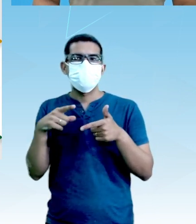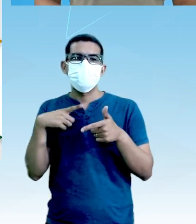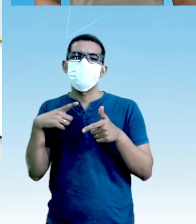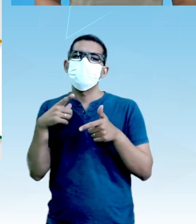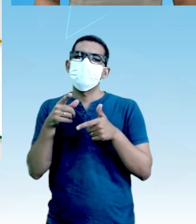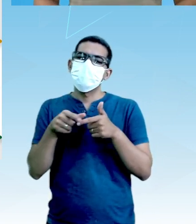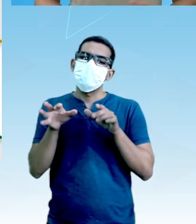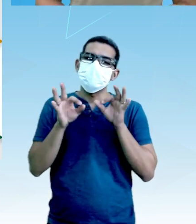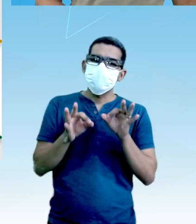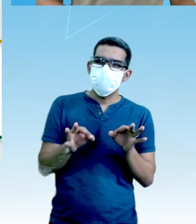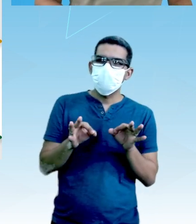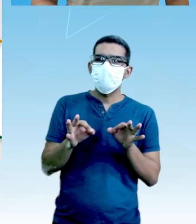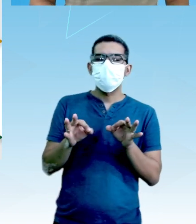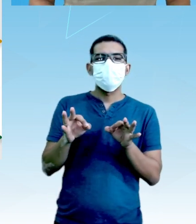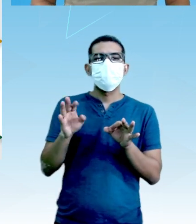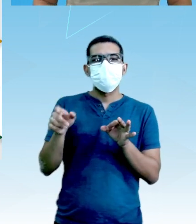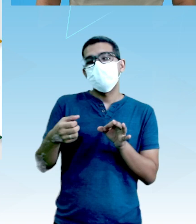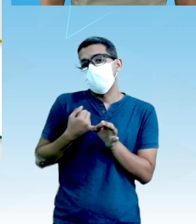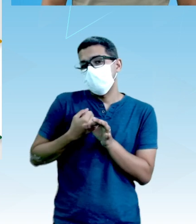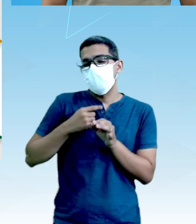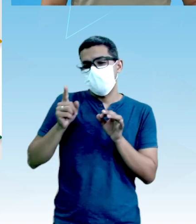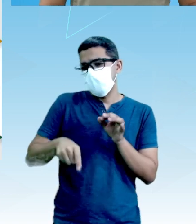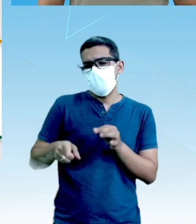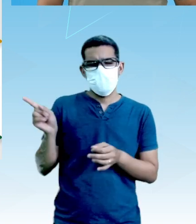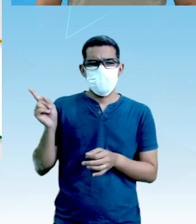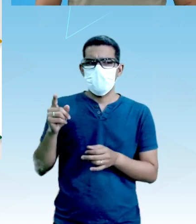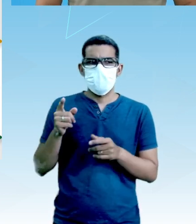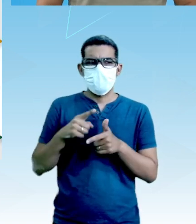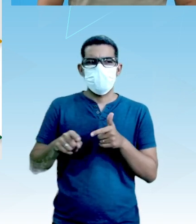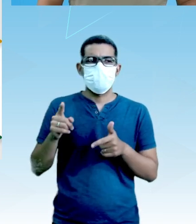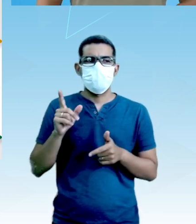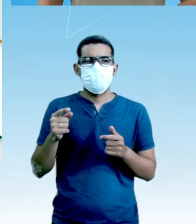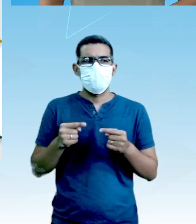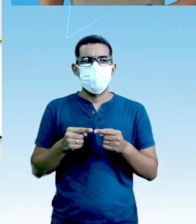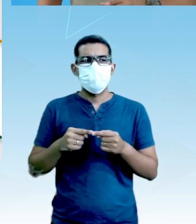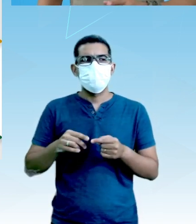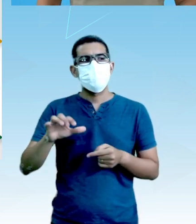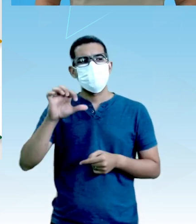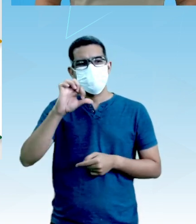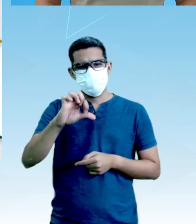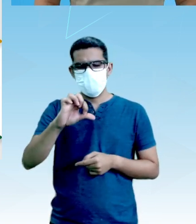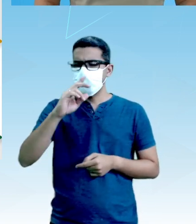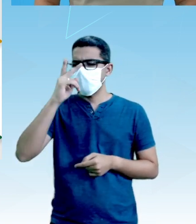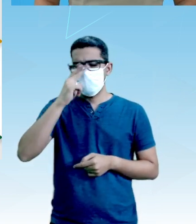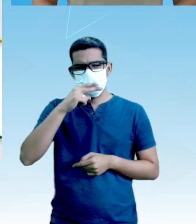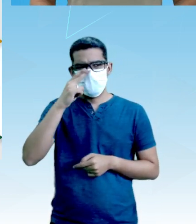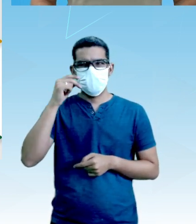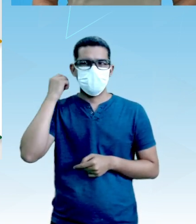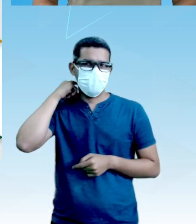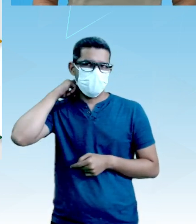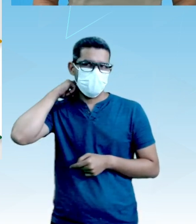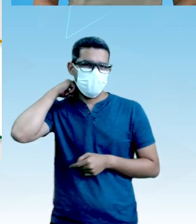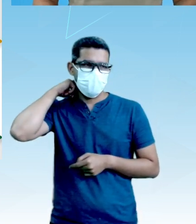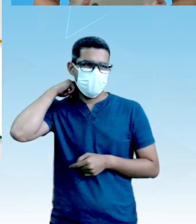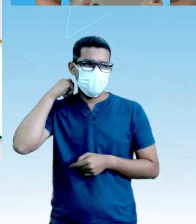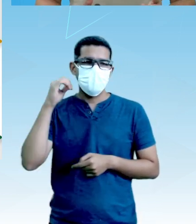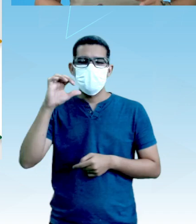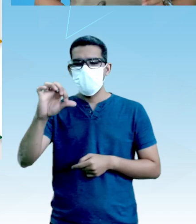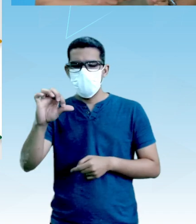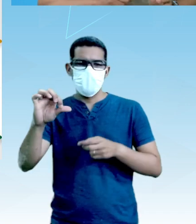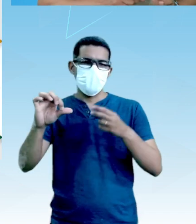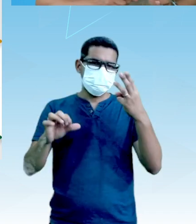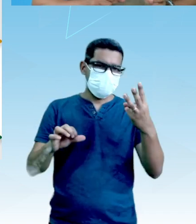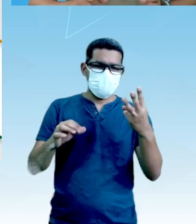uma divisão exata, todo número é também, tá? A gente vai ver isso. Por 9 é a mesma regra de por 3,